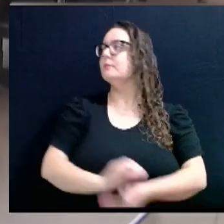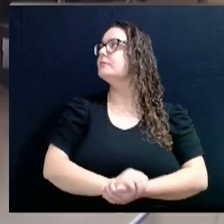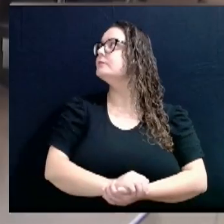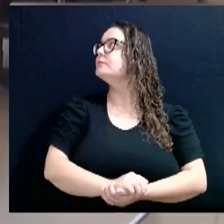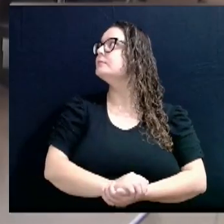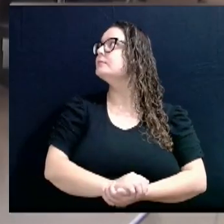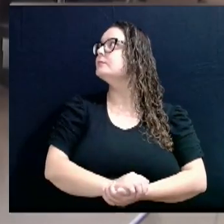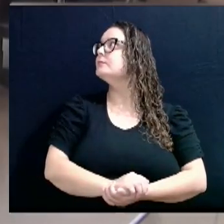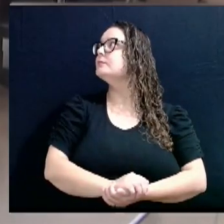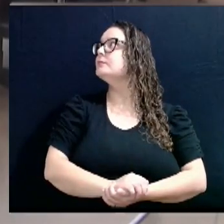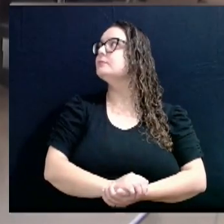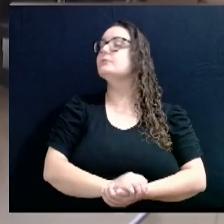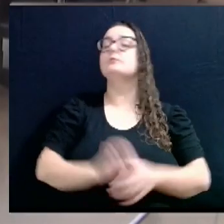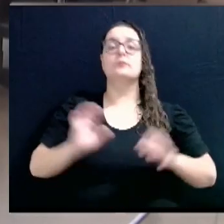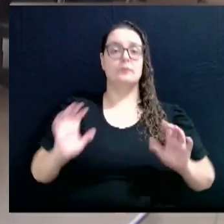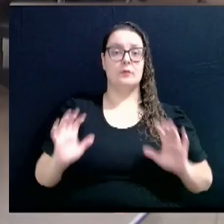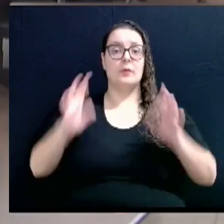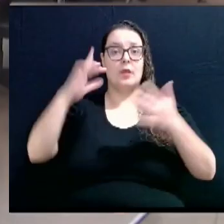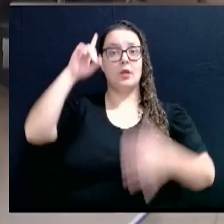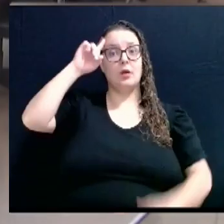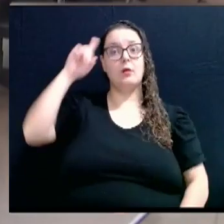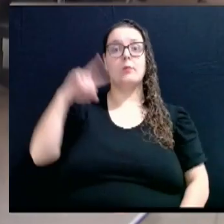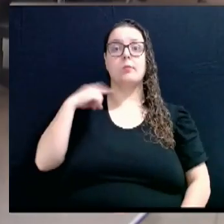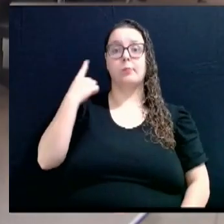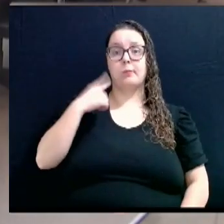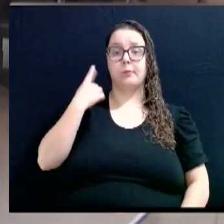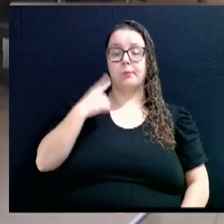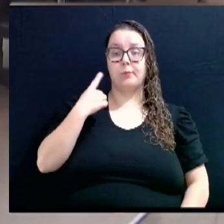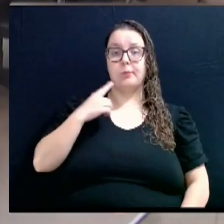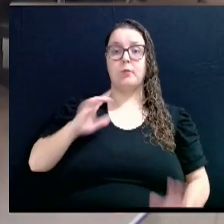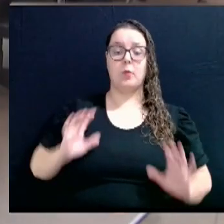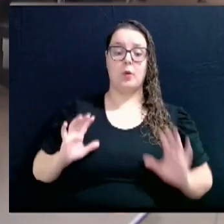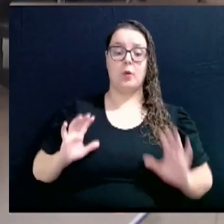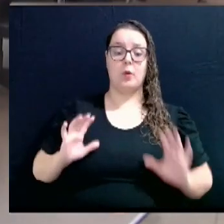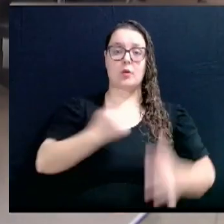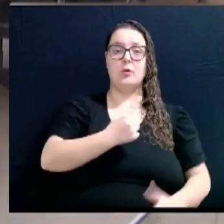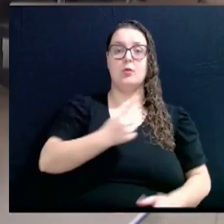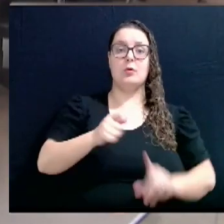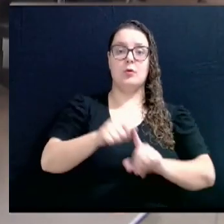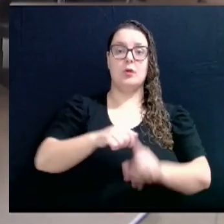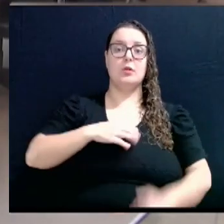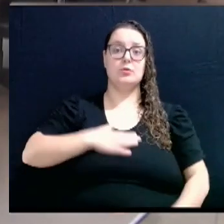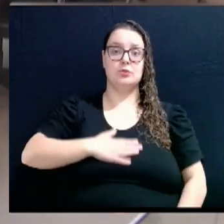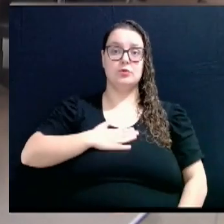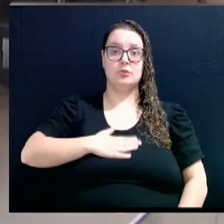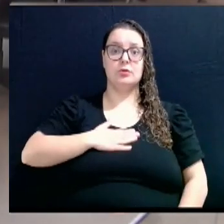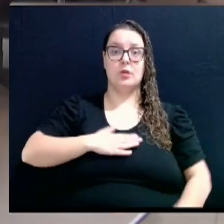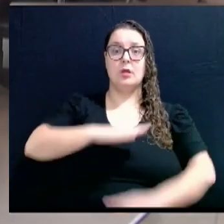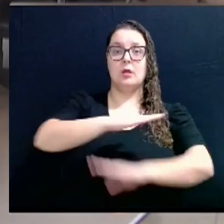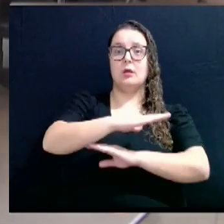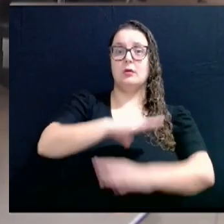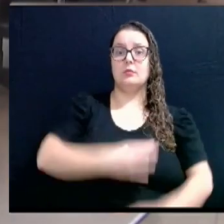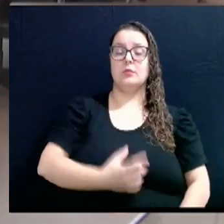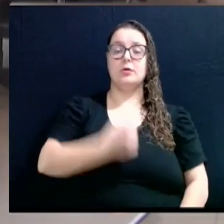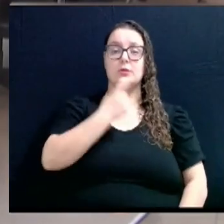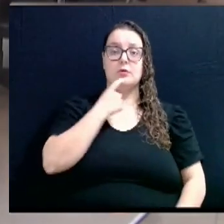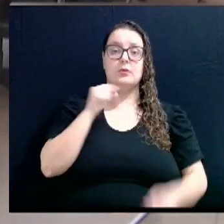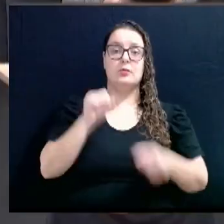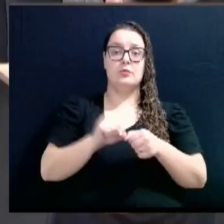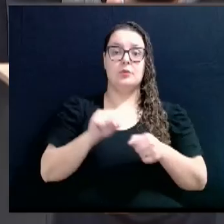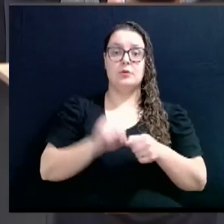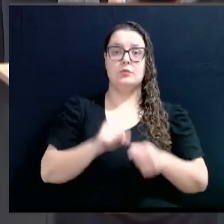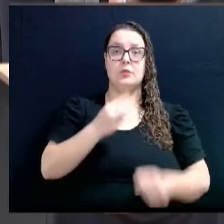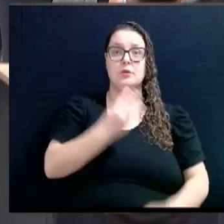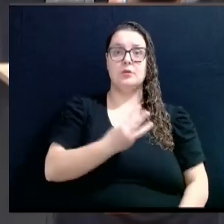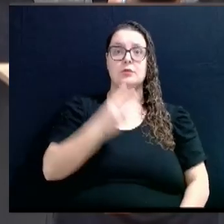Em celebração ao Dia do Advogado, comemorado em 11 de agosto, a Câmara de Campinas realizou a